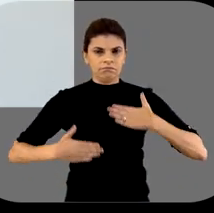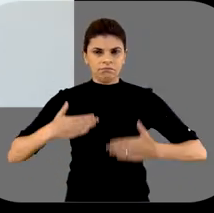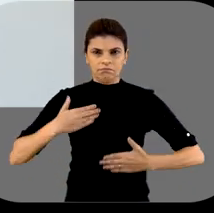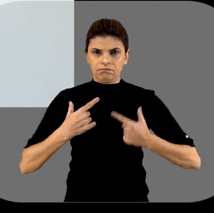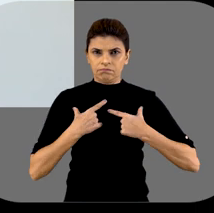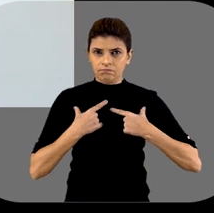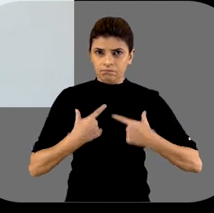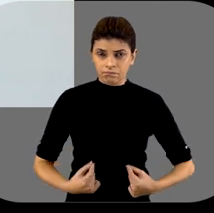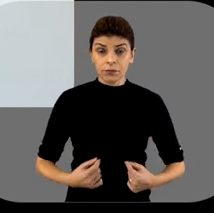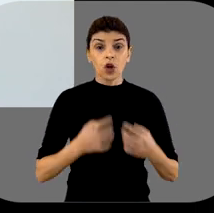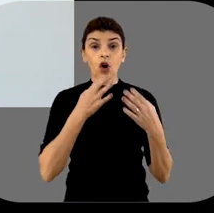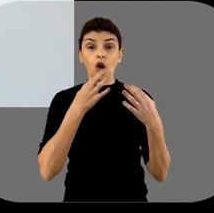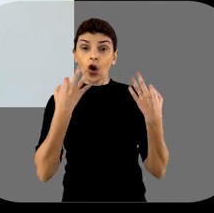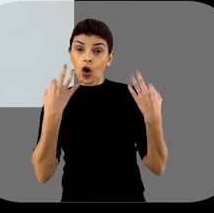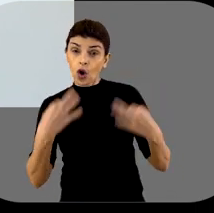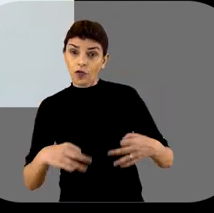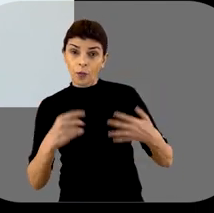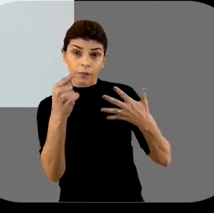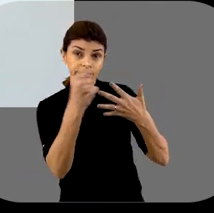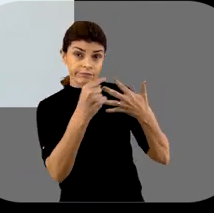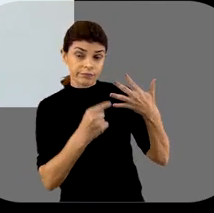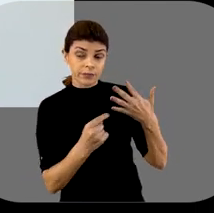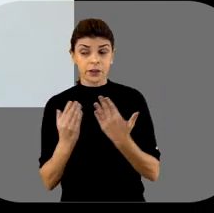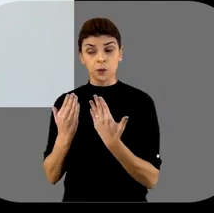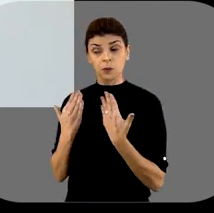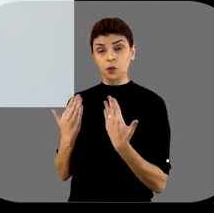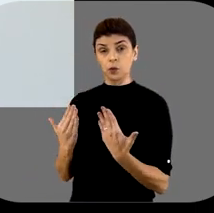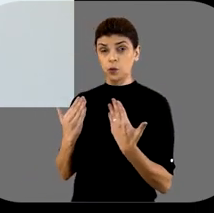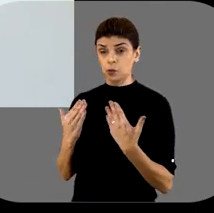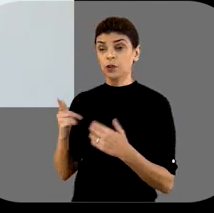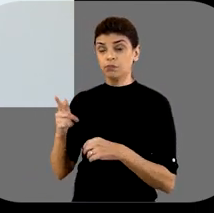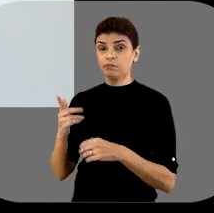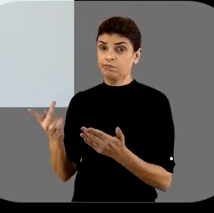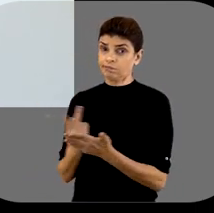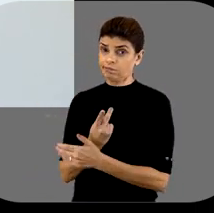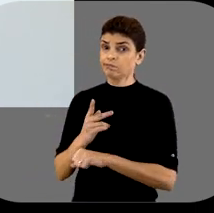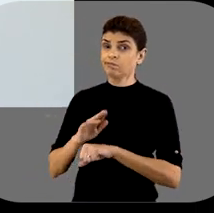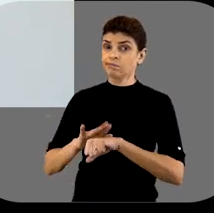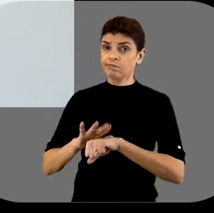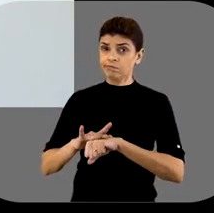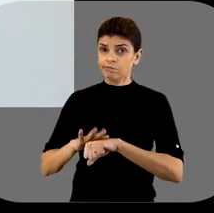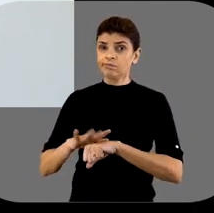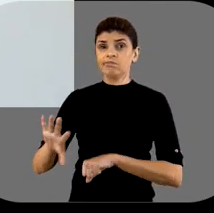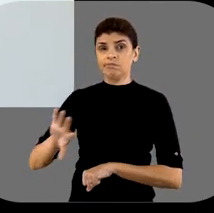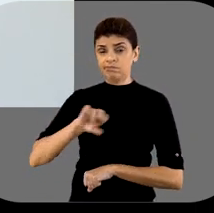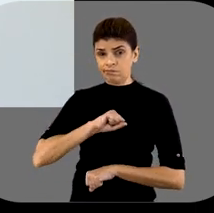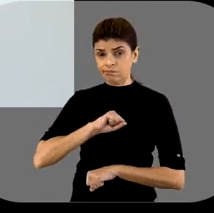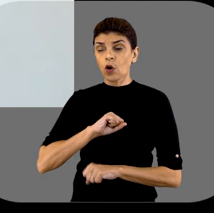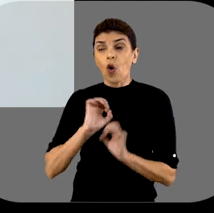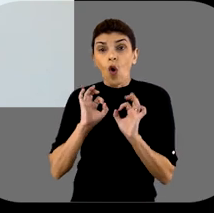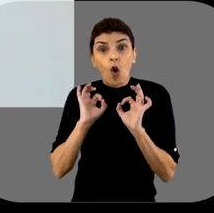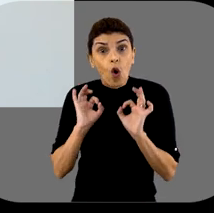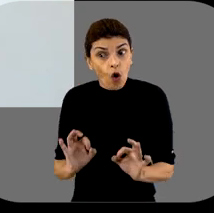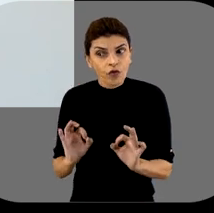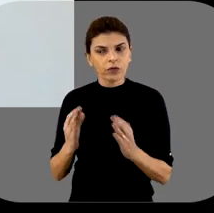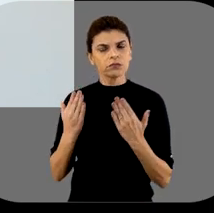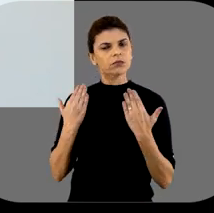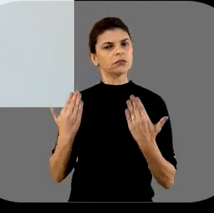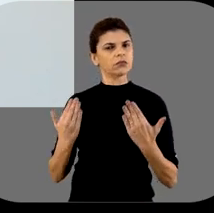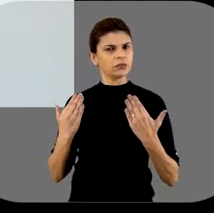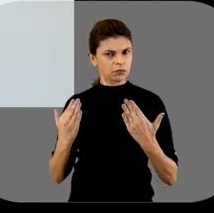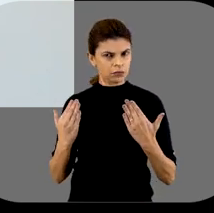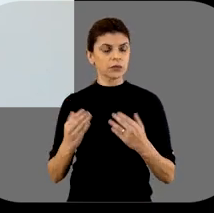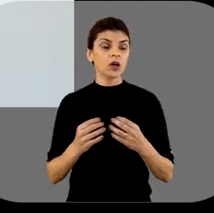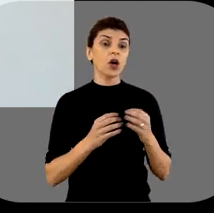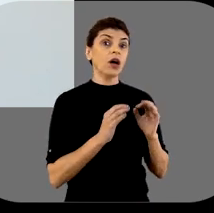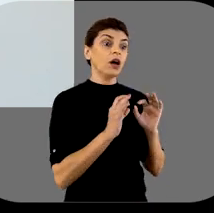Além da confirmação dos critérios para suspeita, caso para definição de caso